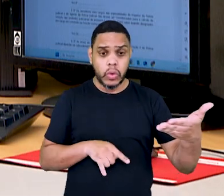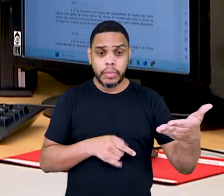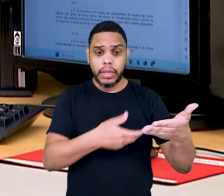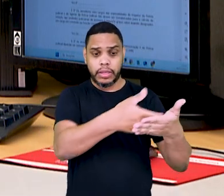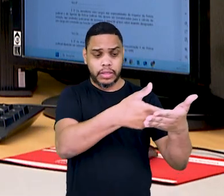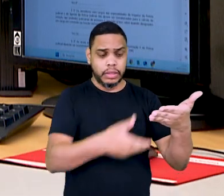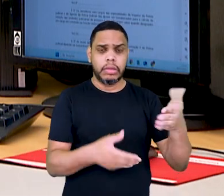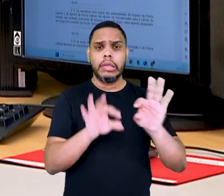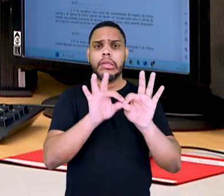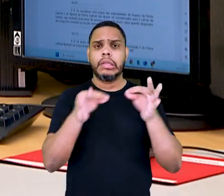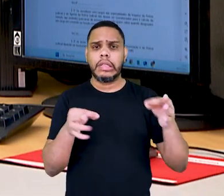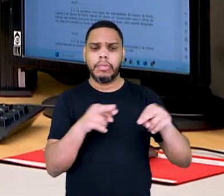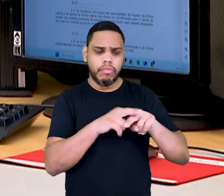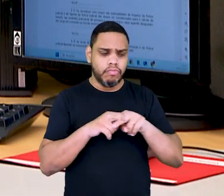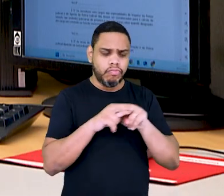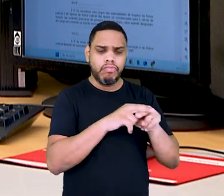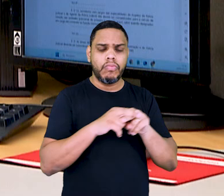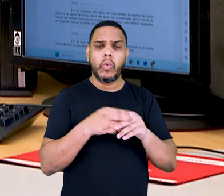para revisar, como